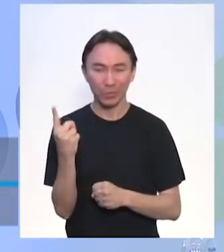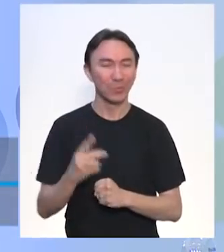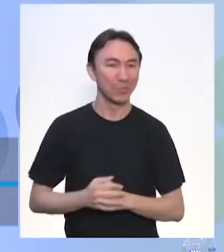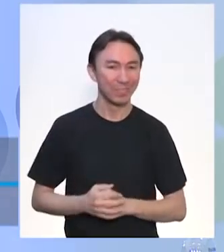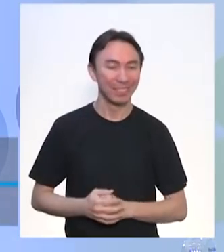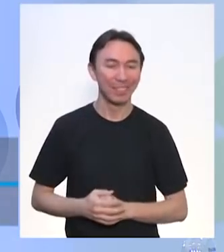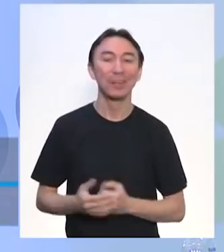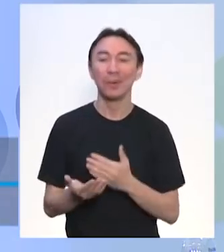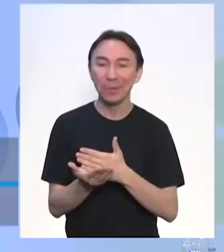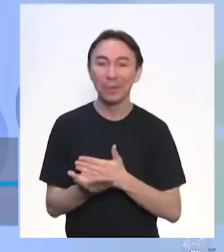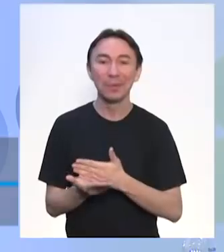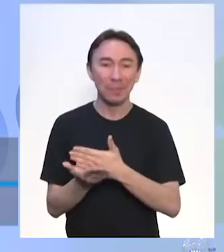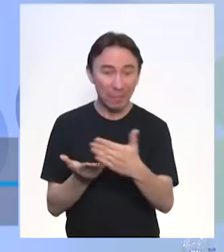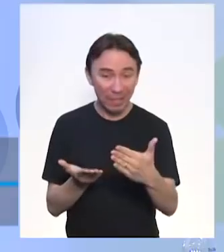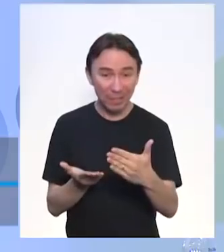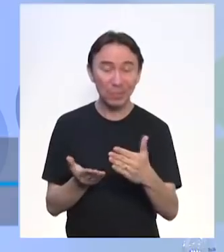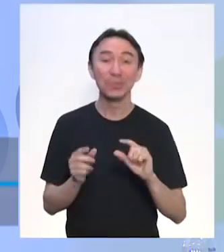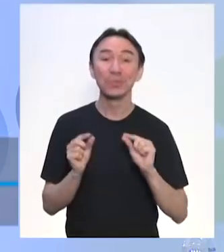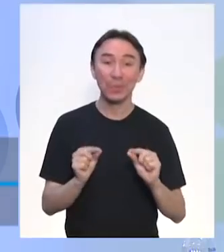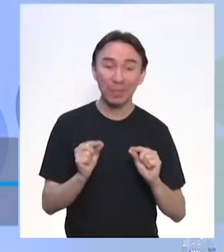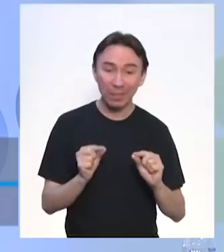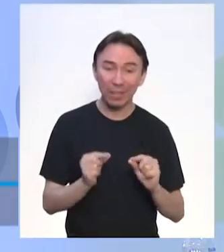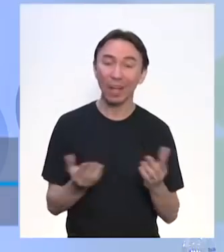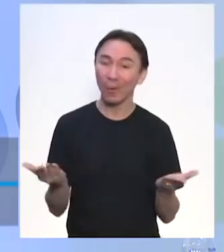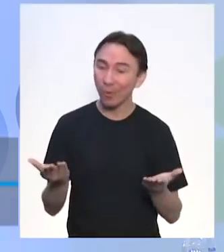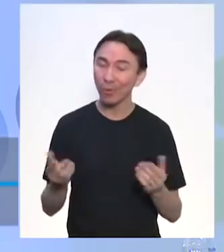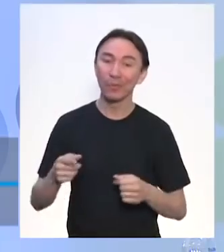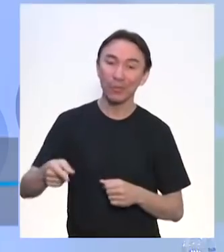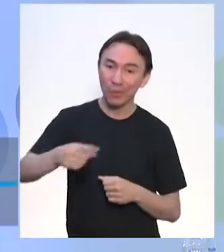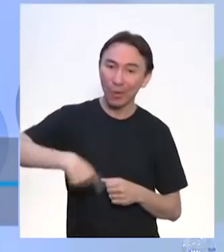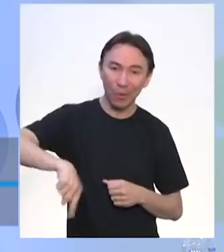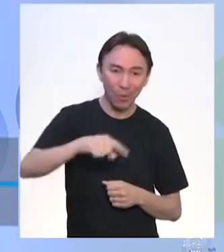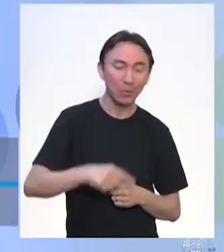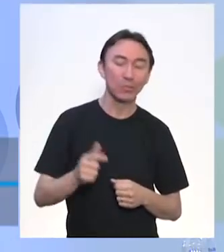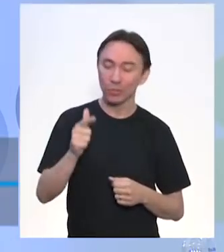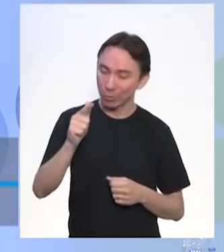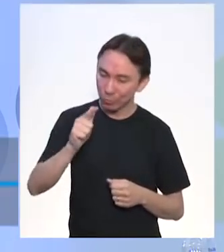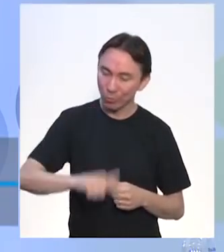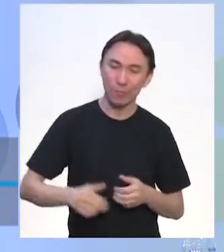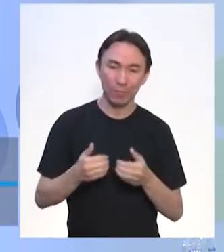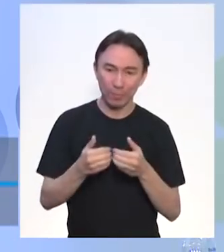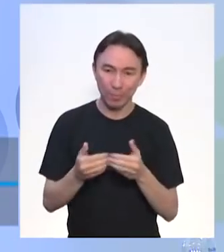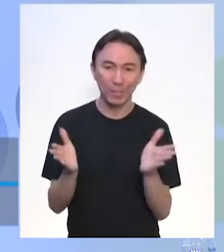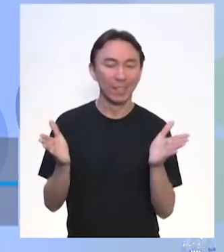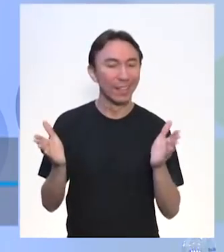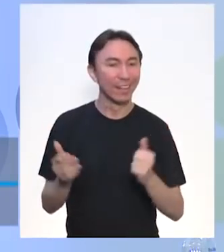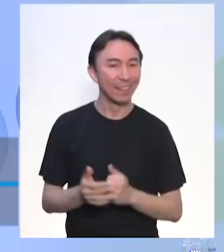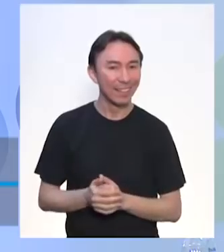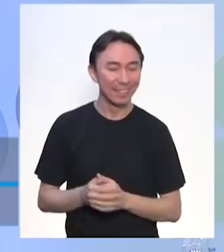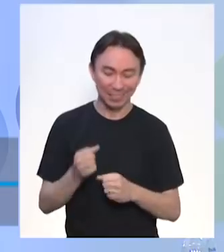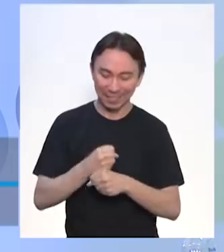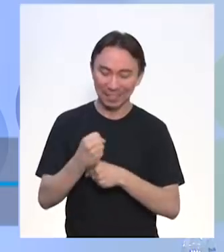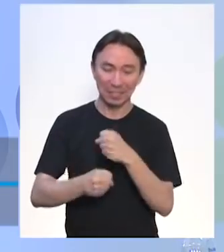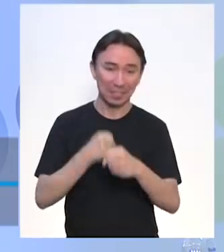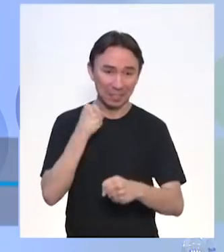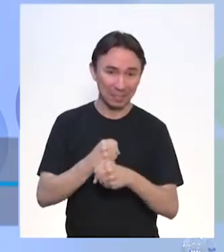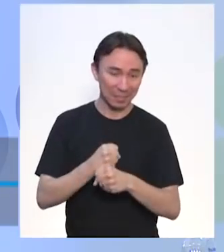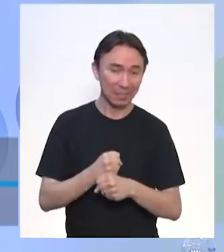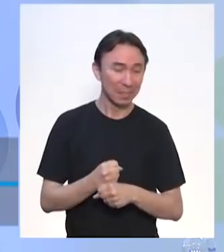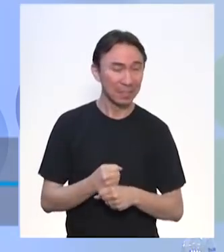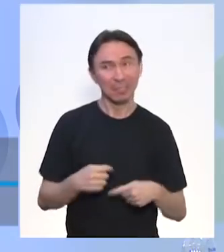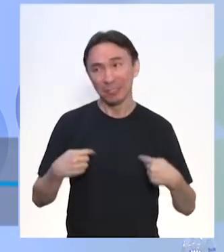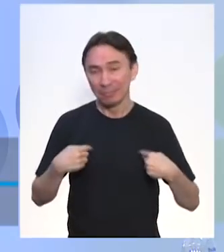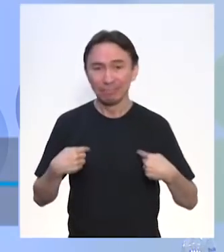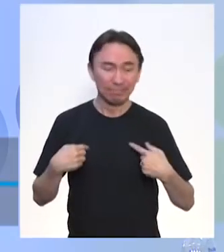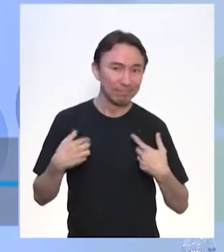saudando, este nosso recomeço, este ano letivo, de que eu estou assim